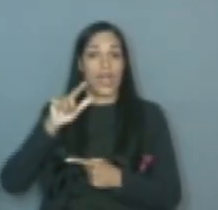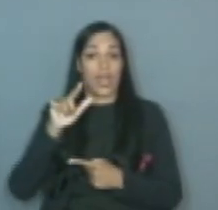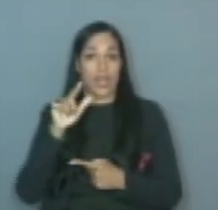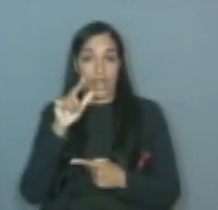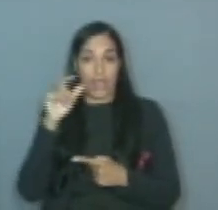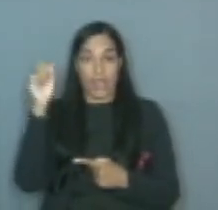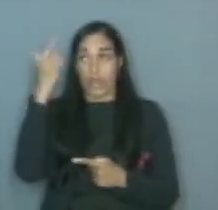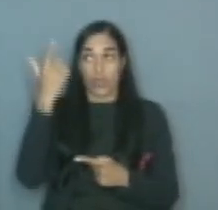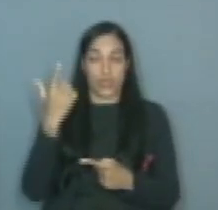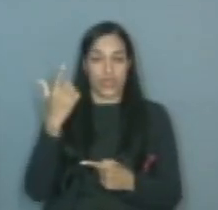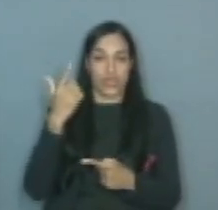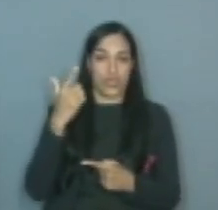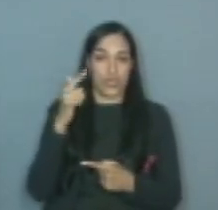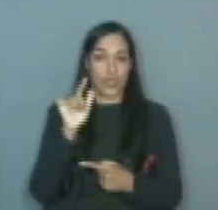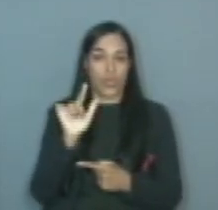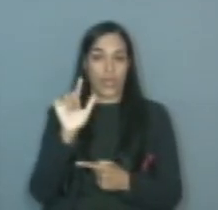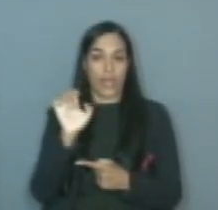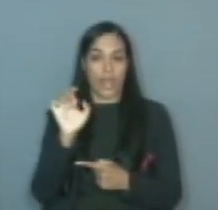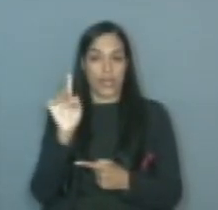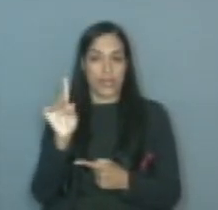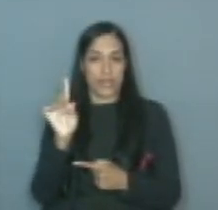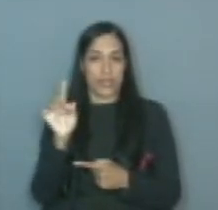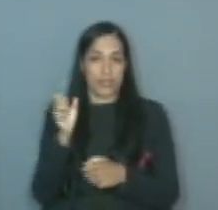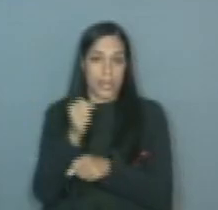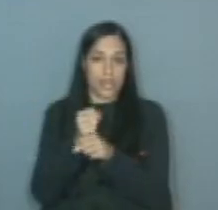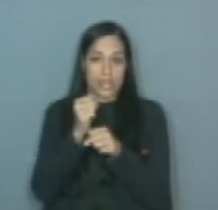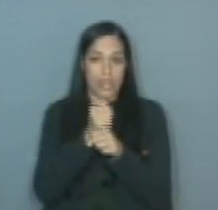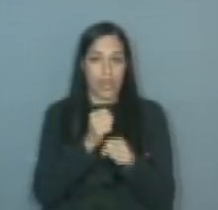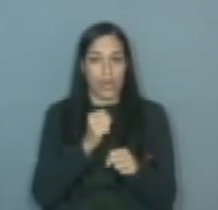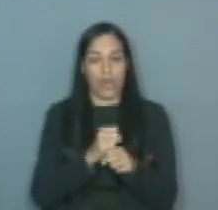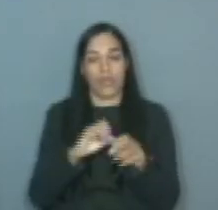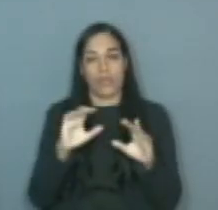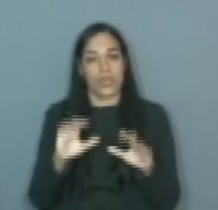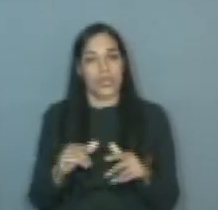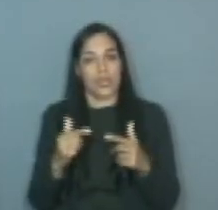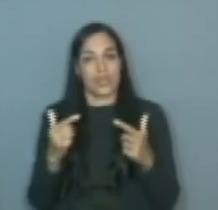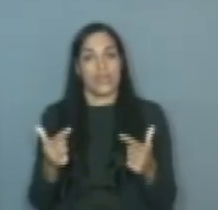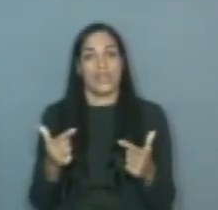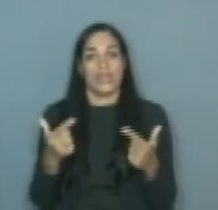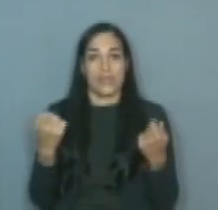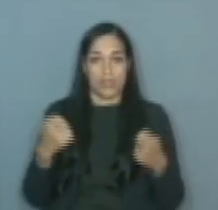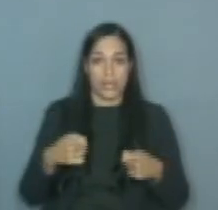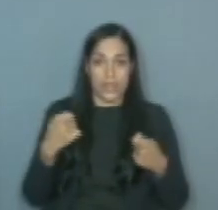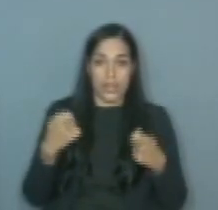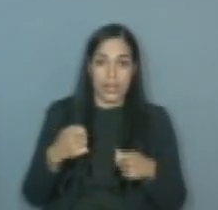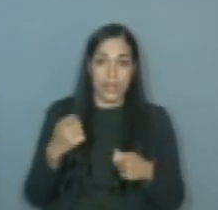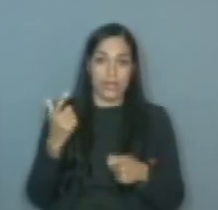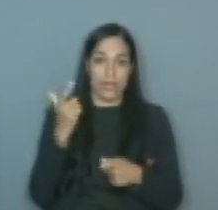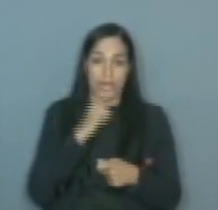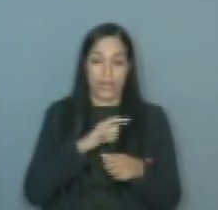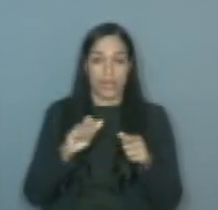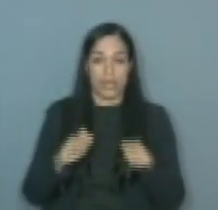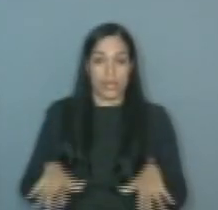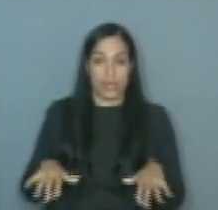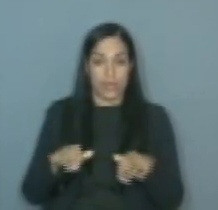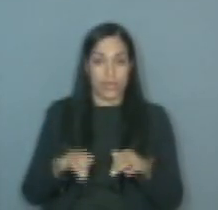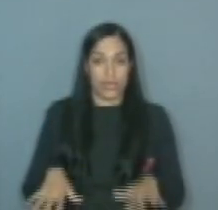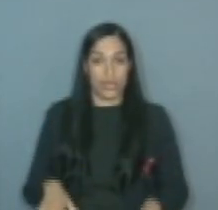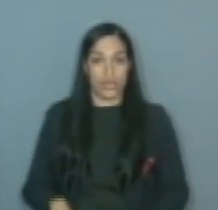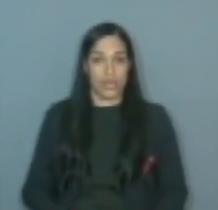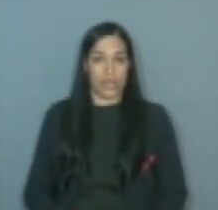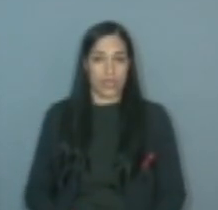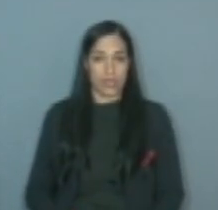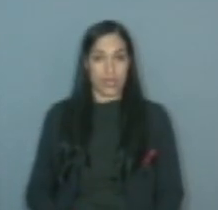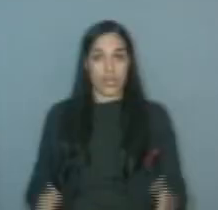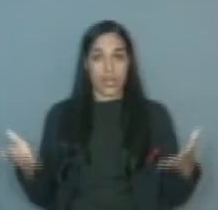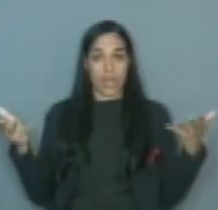fortes. Mas a obra tinha que ter, obviamente, um ganho de custo. E agora